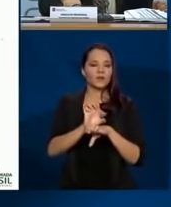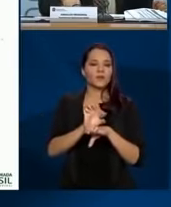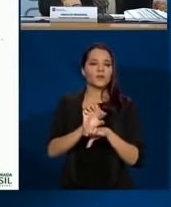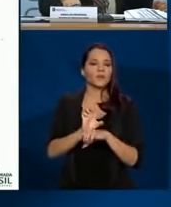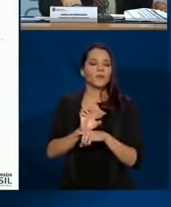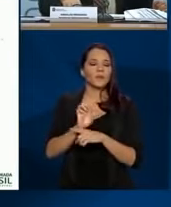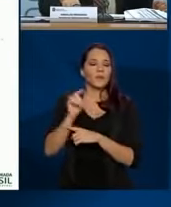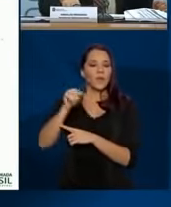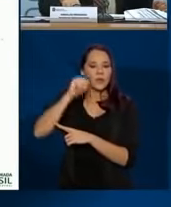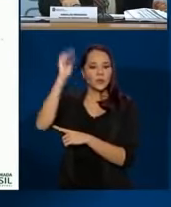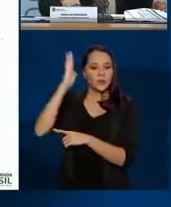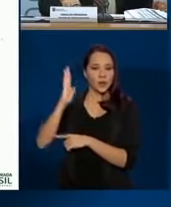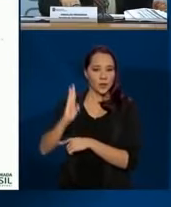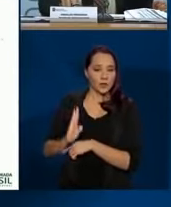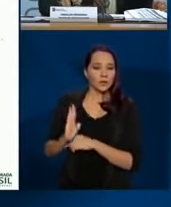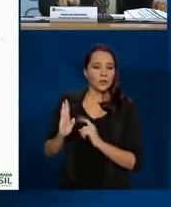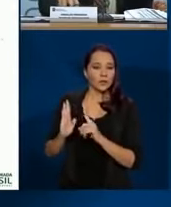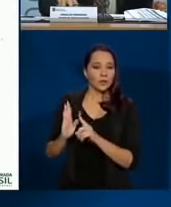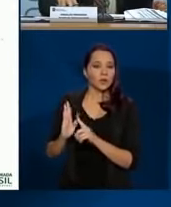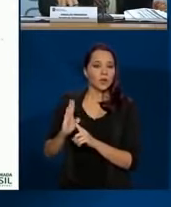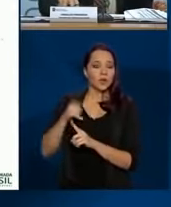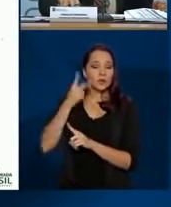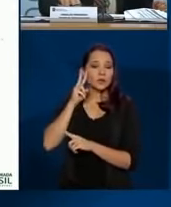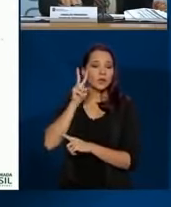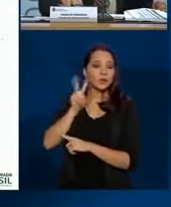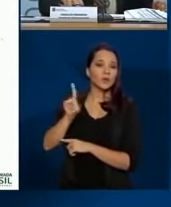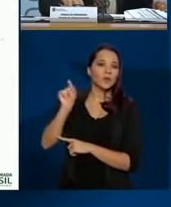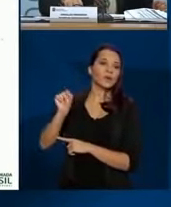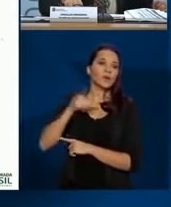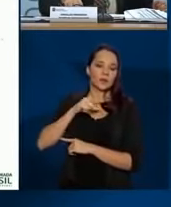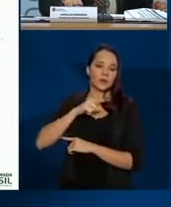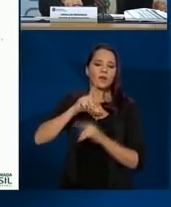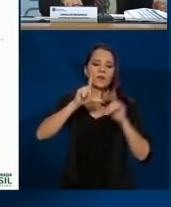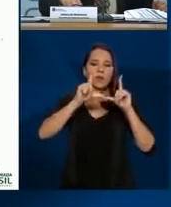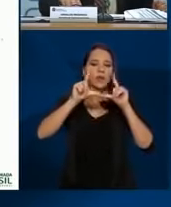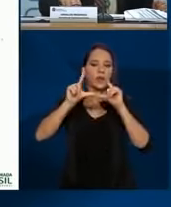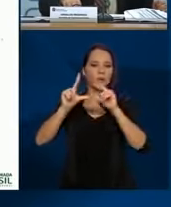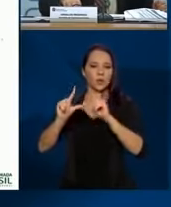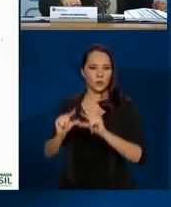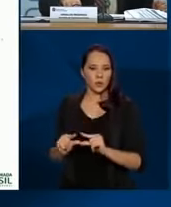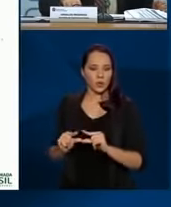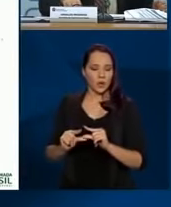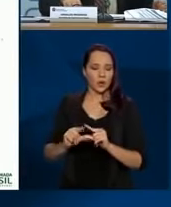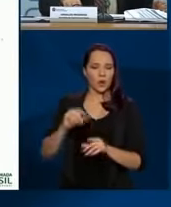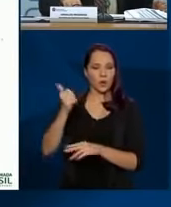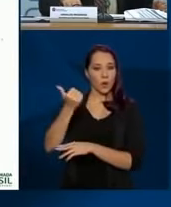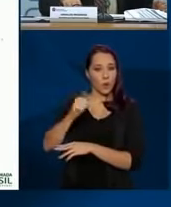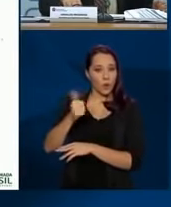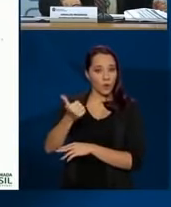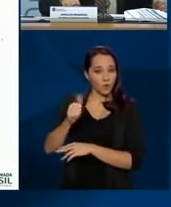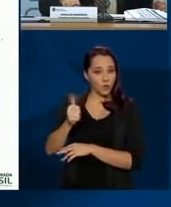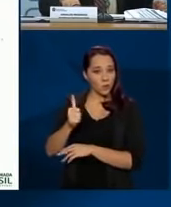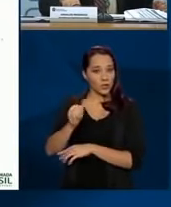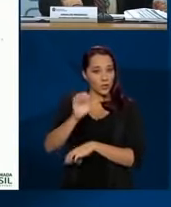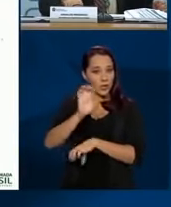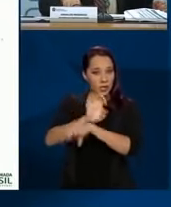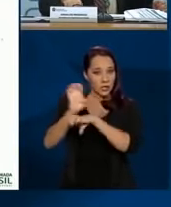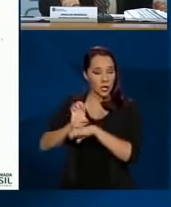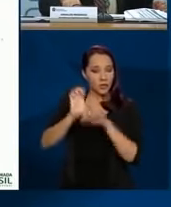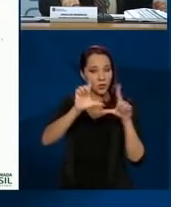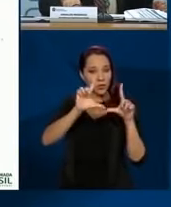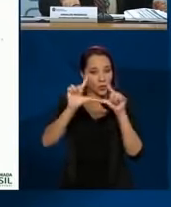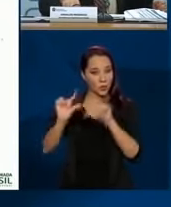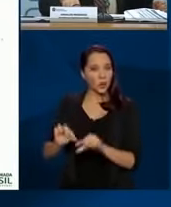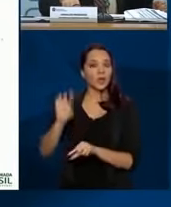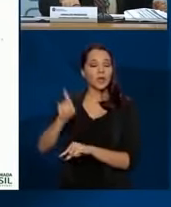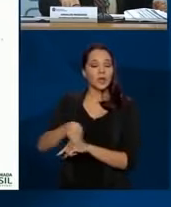estados das unidades da federação, verificamos que houvemos redução em 11 estados, que é o que